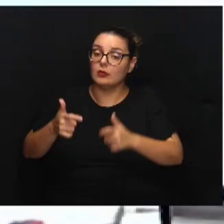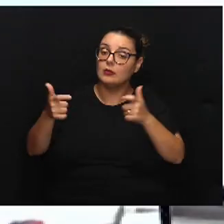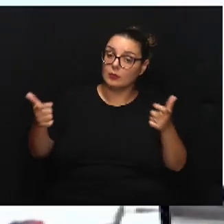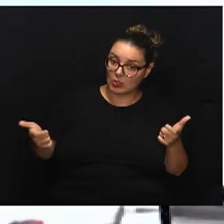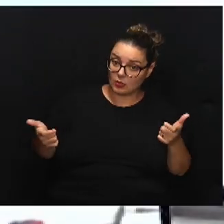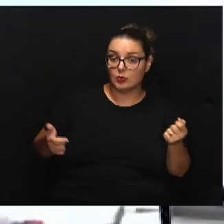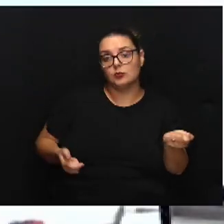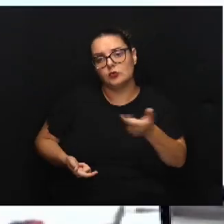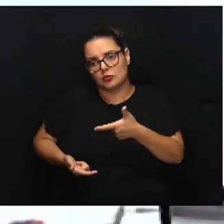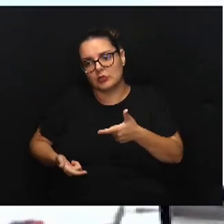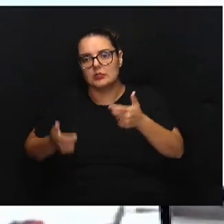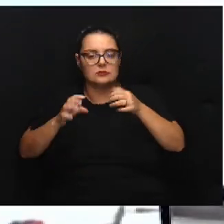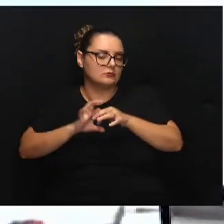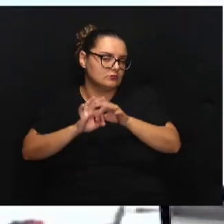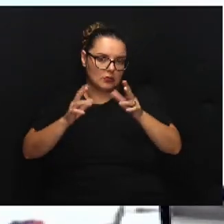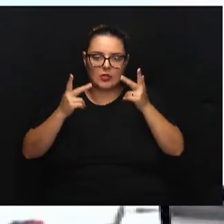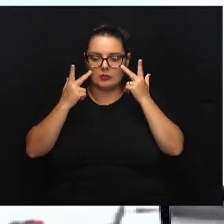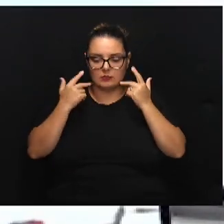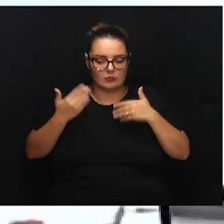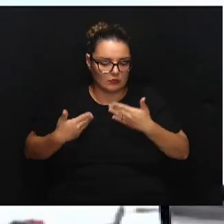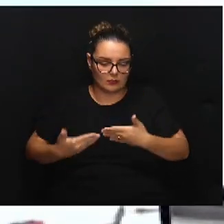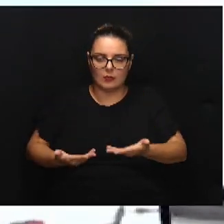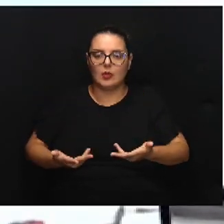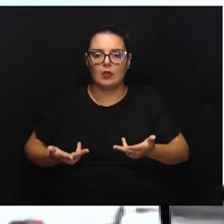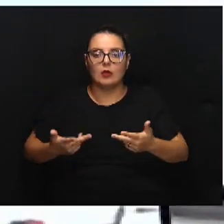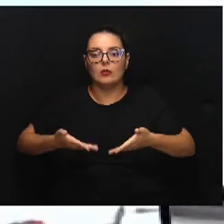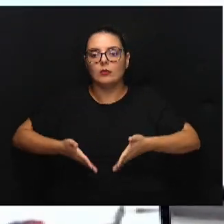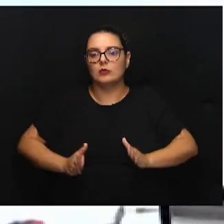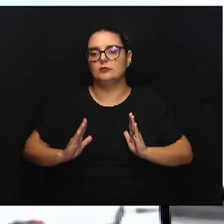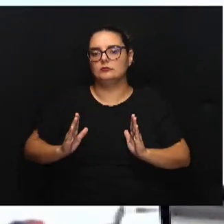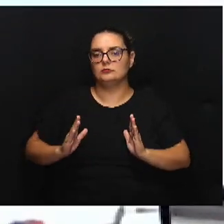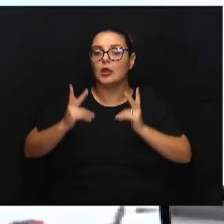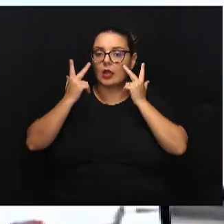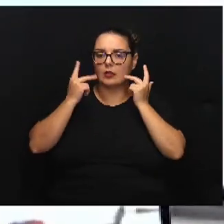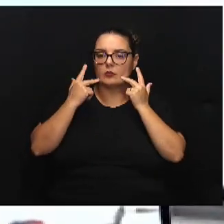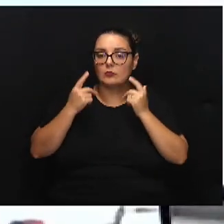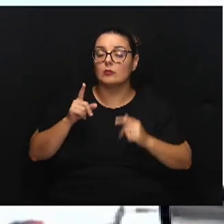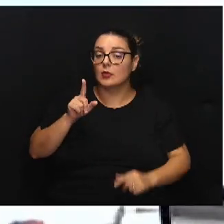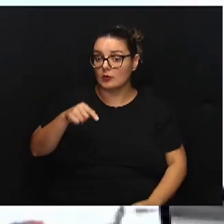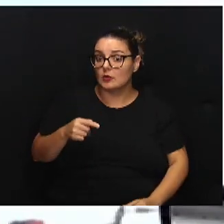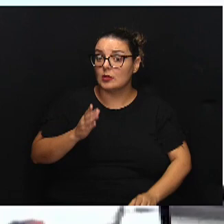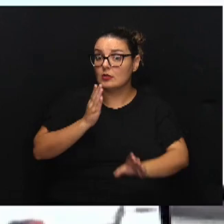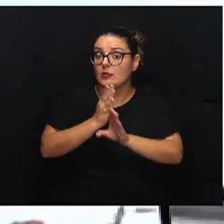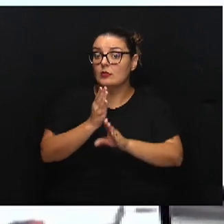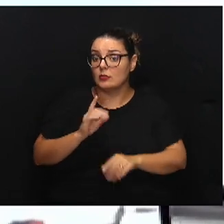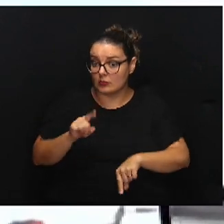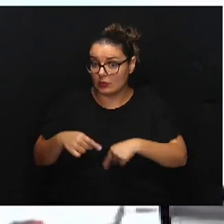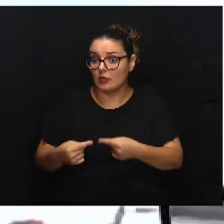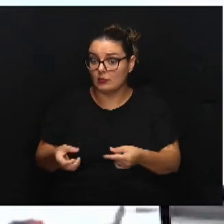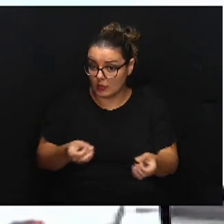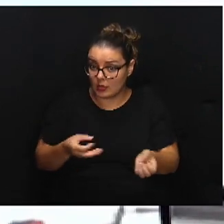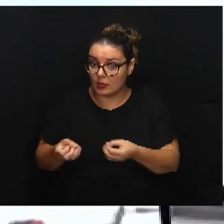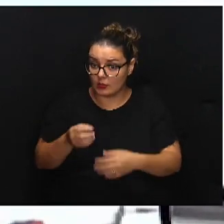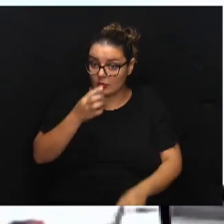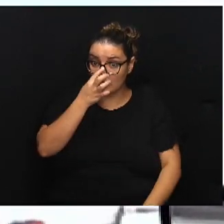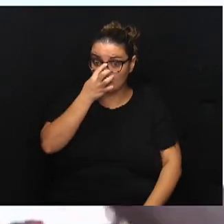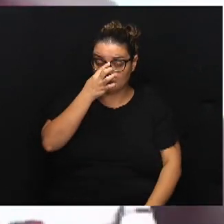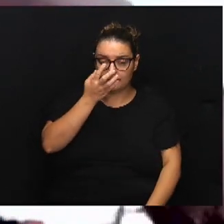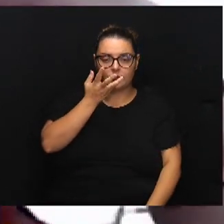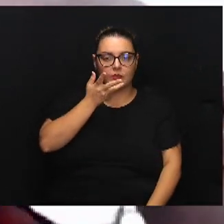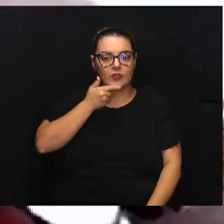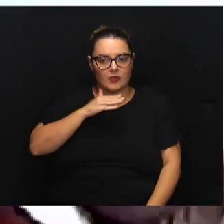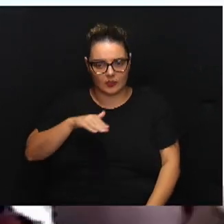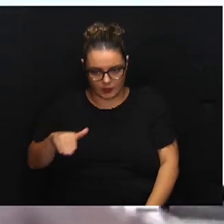maior do que se deixasse evoluir. Mas tem uma coisa tardia interessante que está sendo descoberta mais recentemente. As crianças